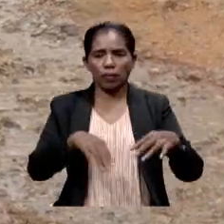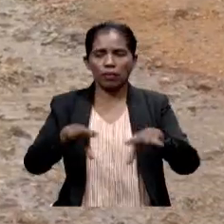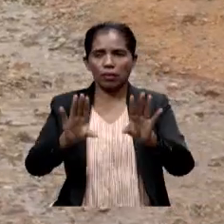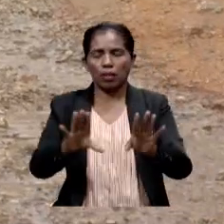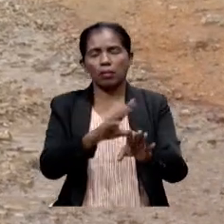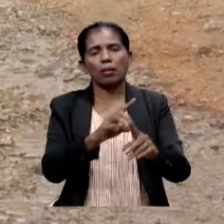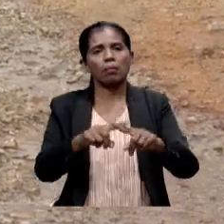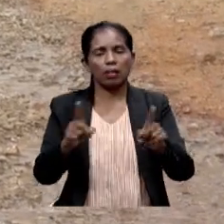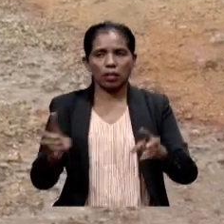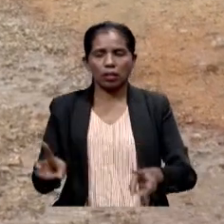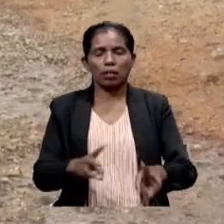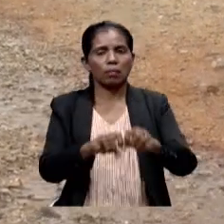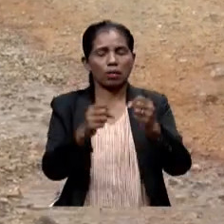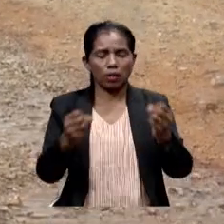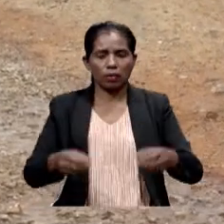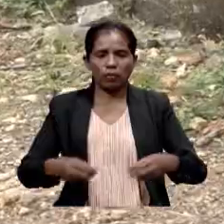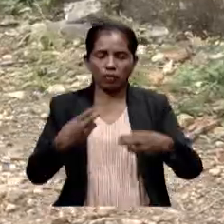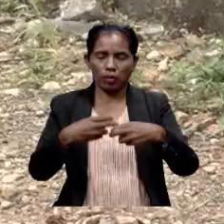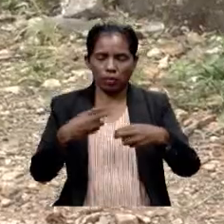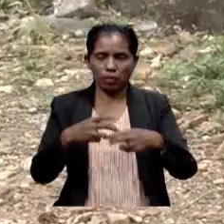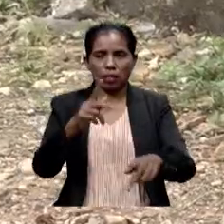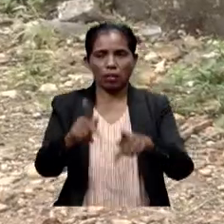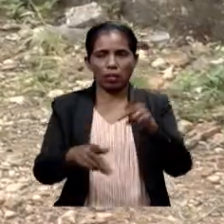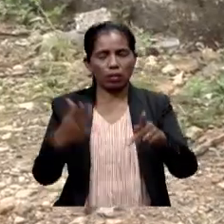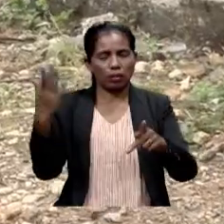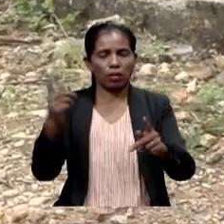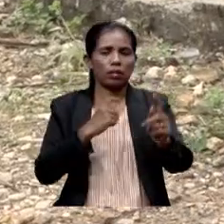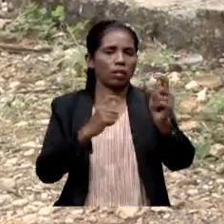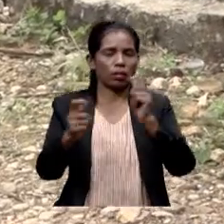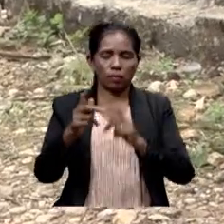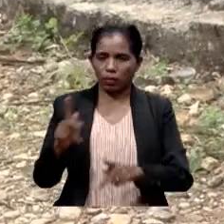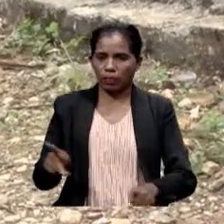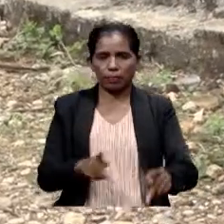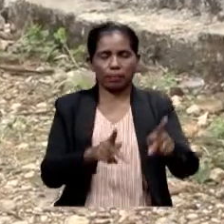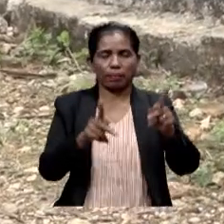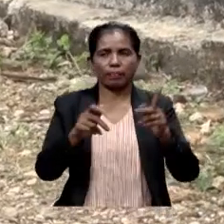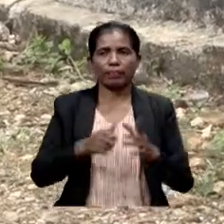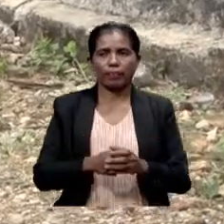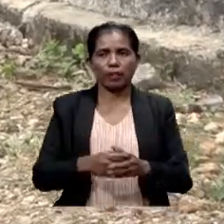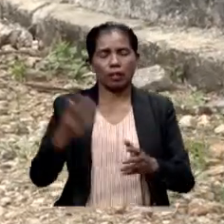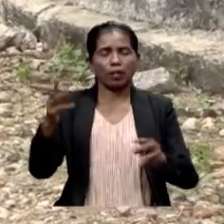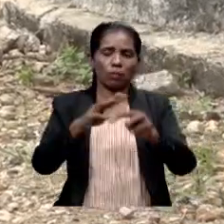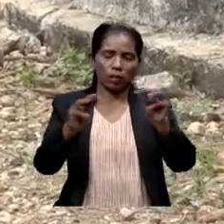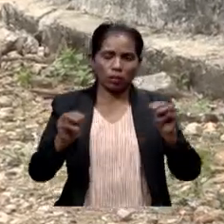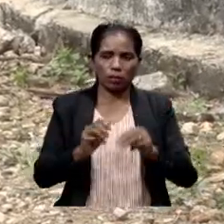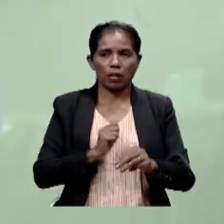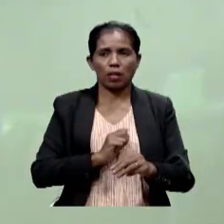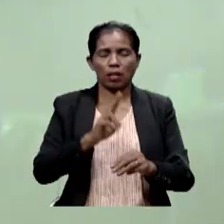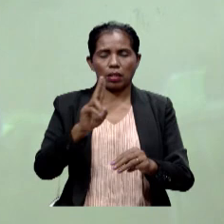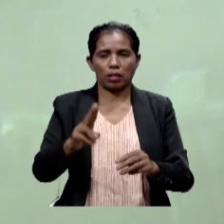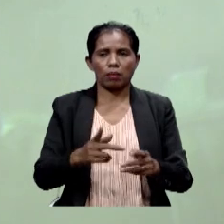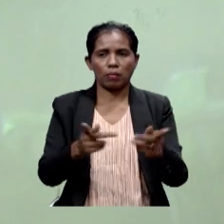estrada laria, rode dificulta movimento população no transporte público. E a município aileu posto líquido